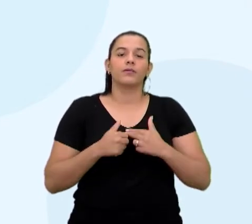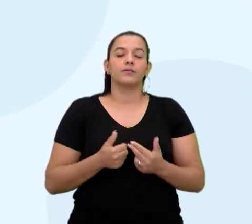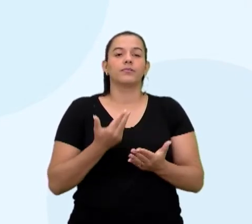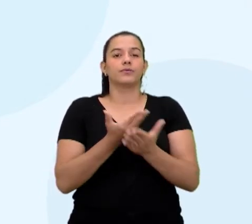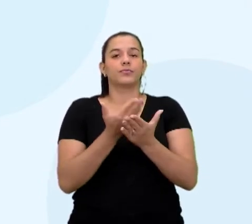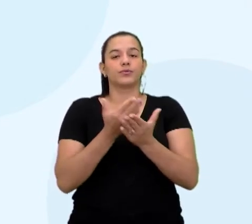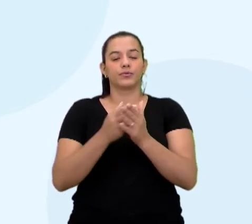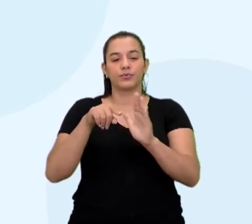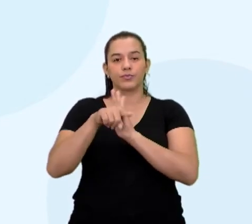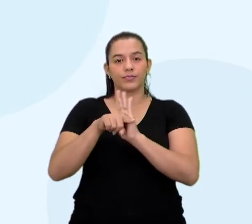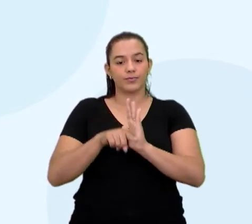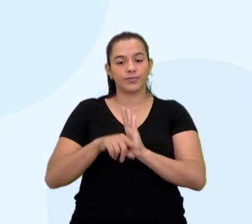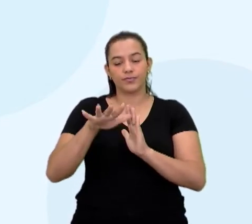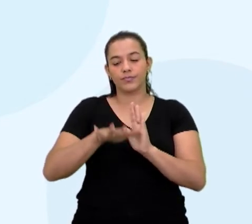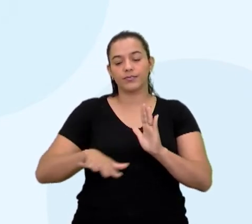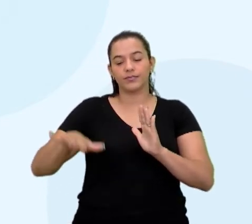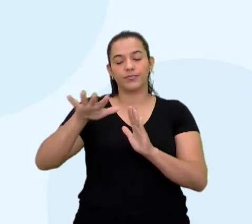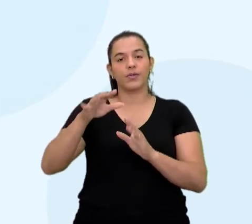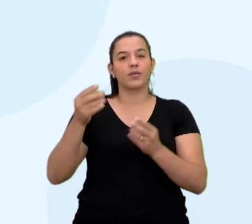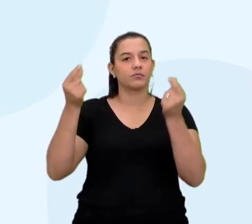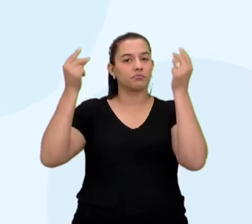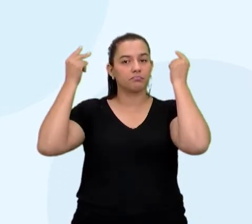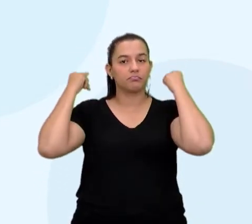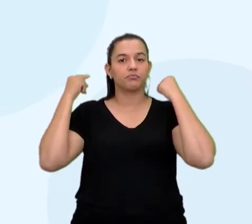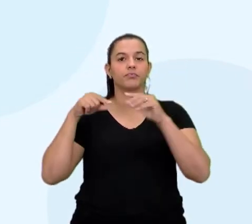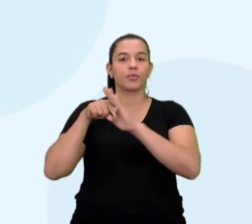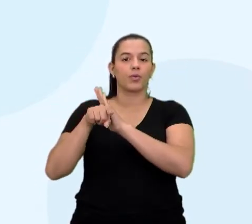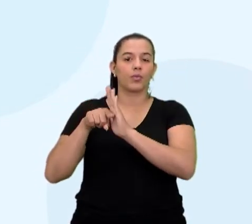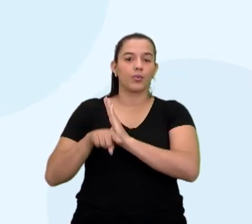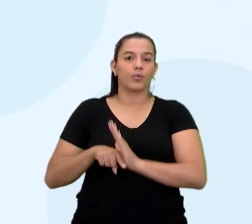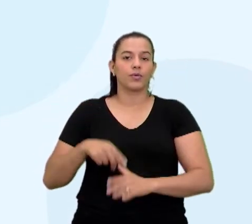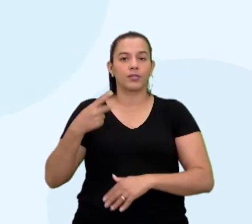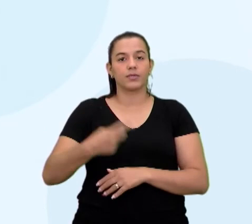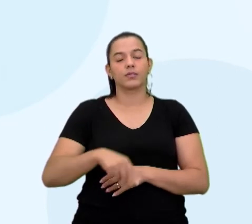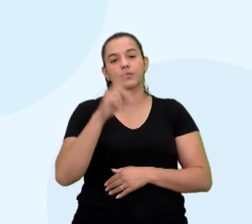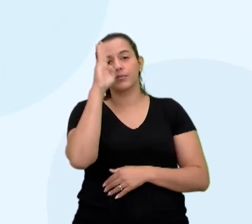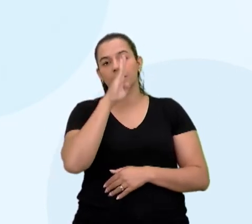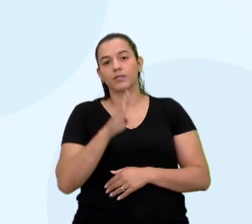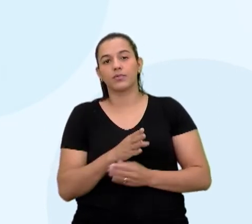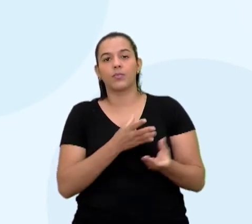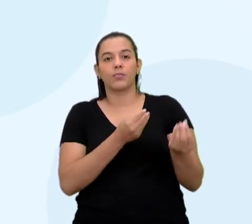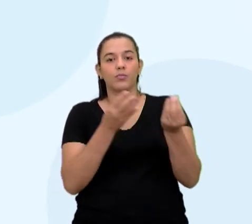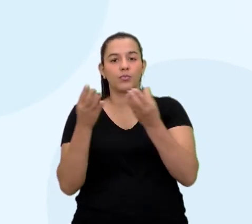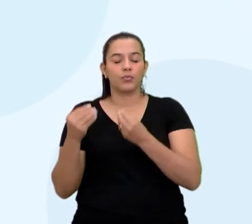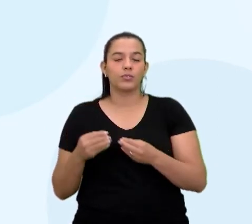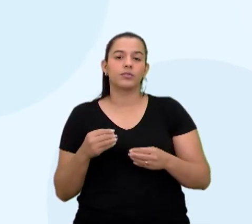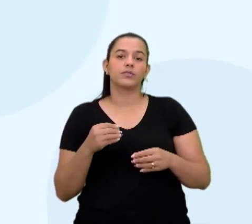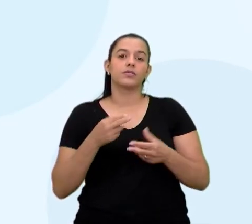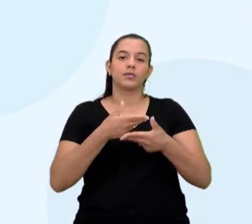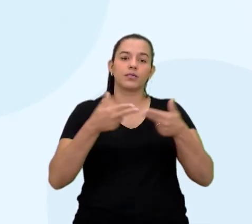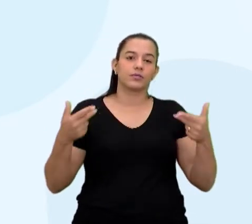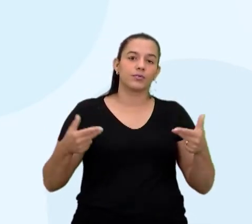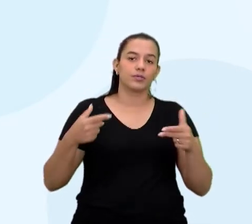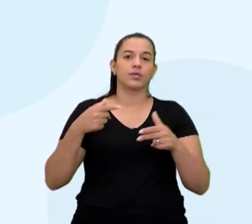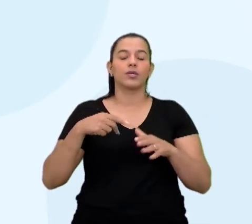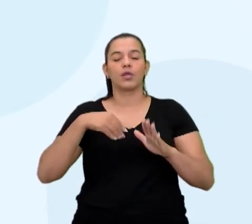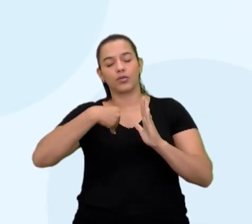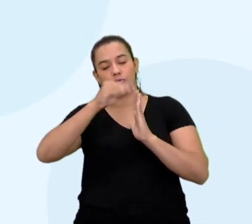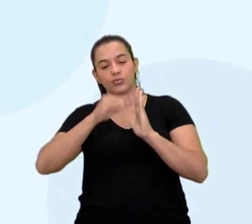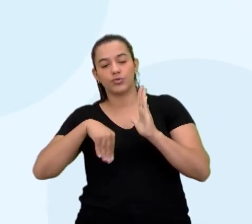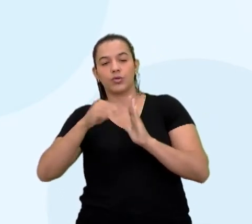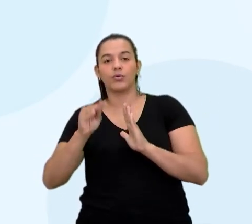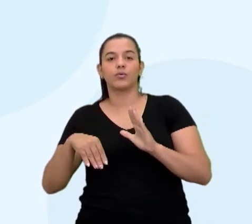dessas regiões são formações antigas, como nós temos aqui no Brasil. Boa parte das nossas formações geológicas são